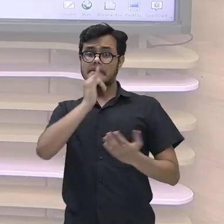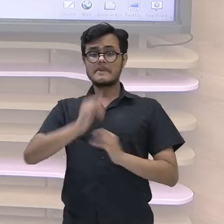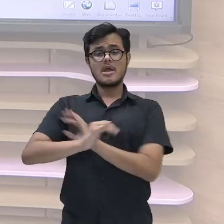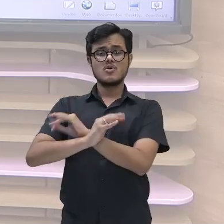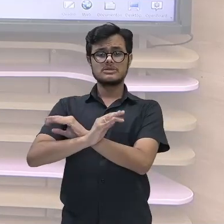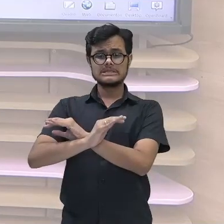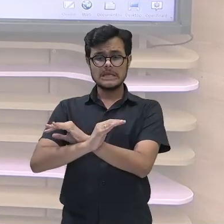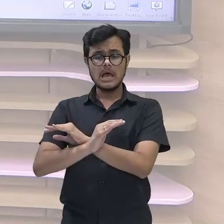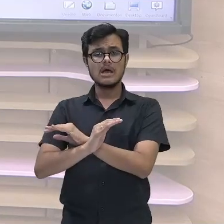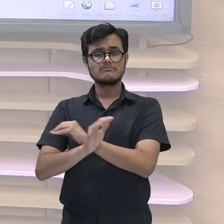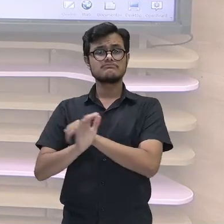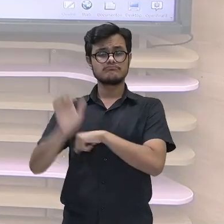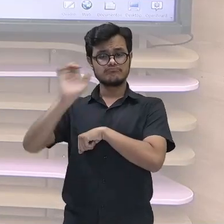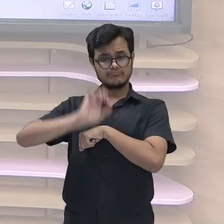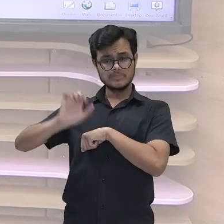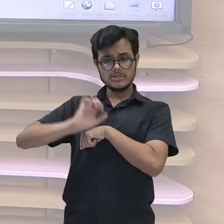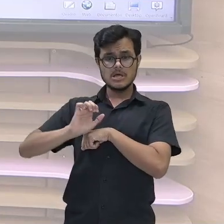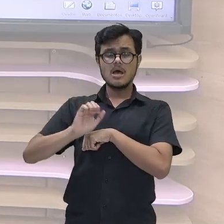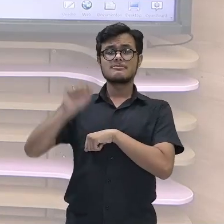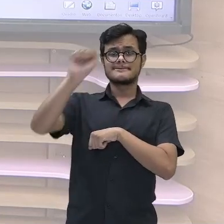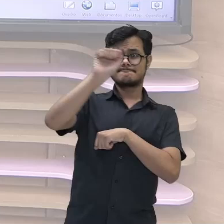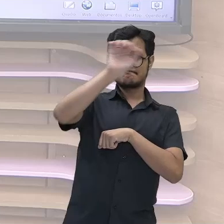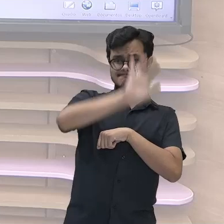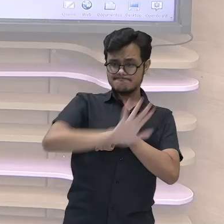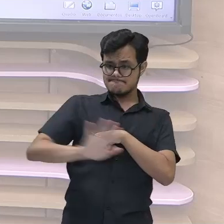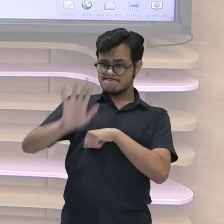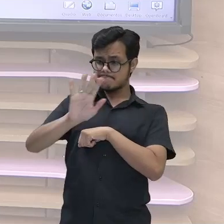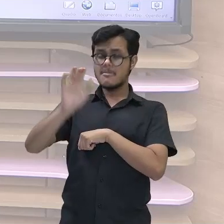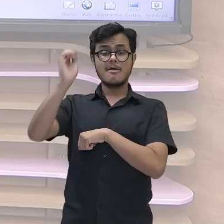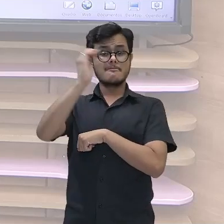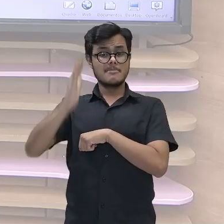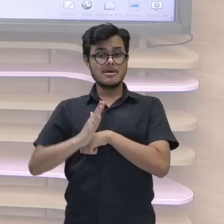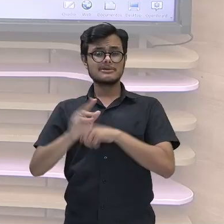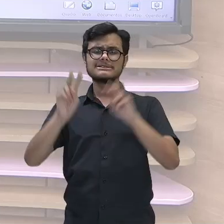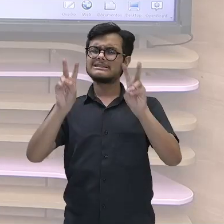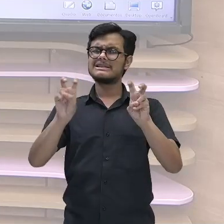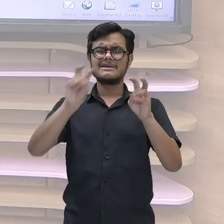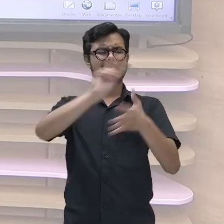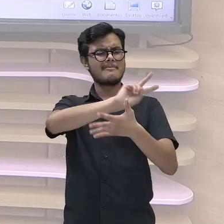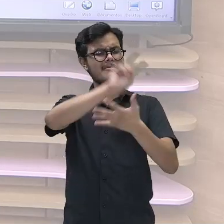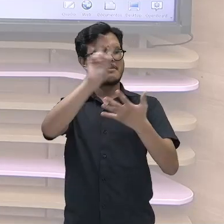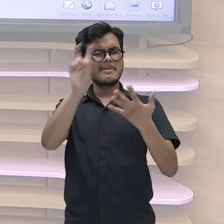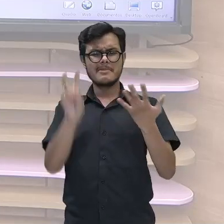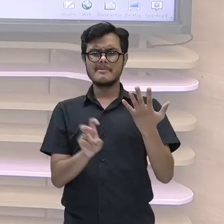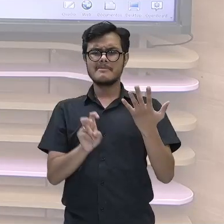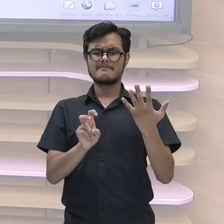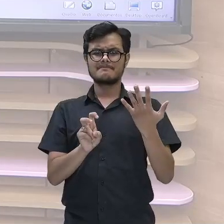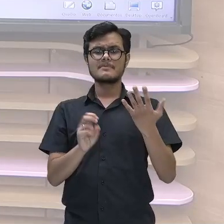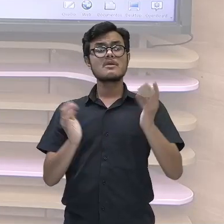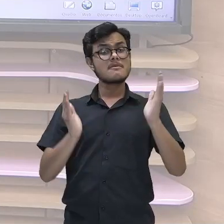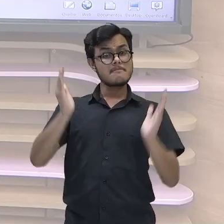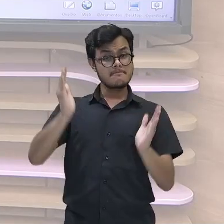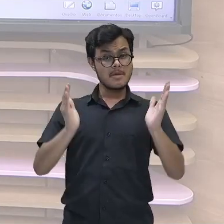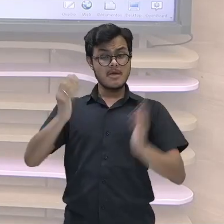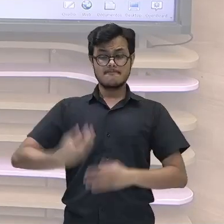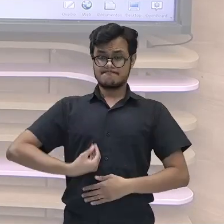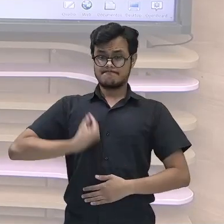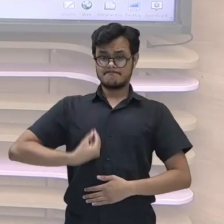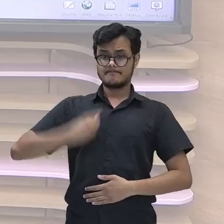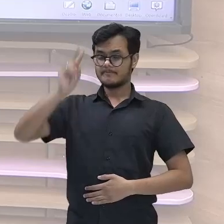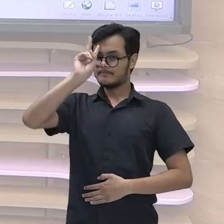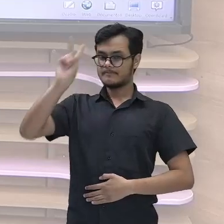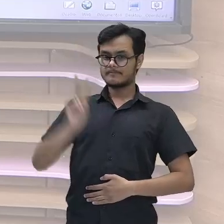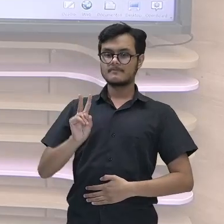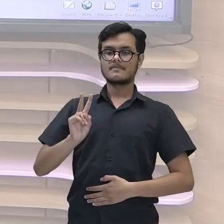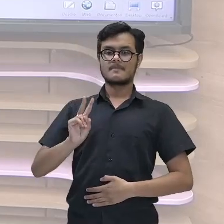estado, ou todo o território brasileiro, e aí vou observando o que aconteceu em cada época, né, para chegar ali